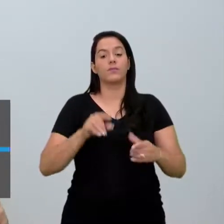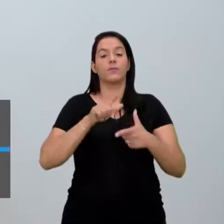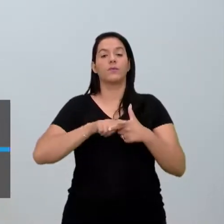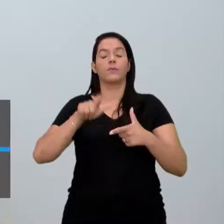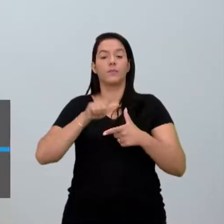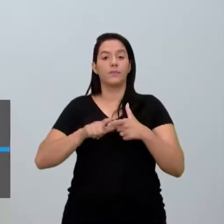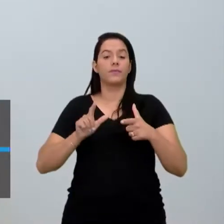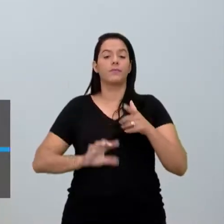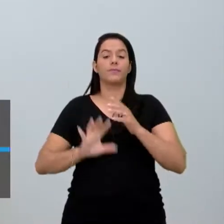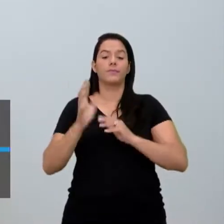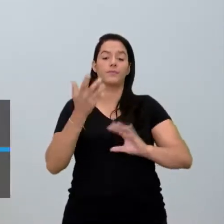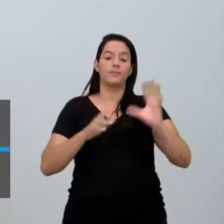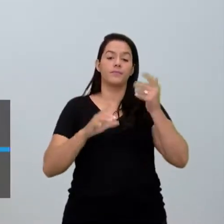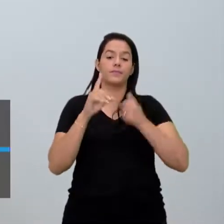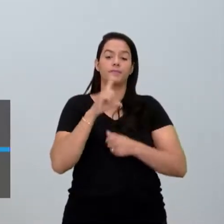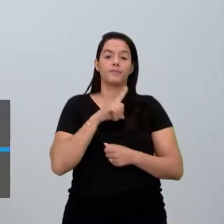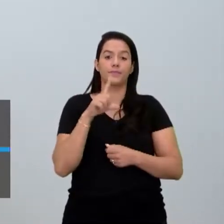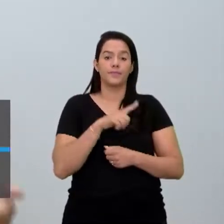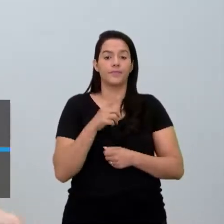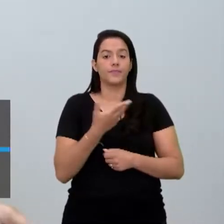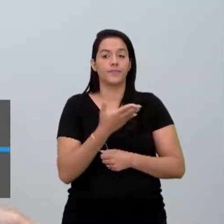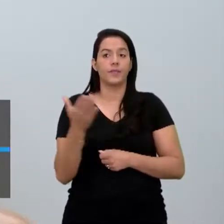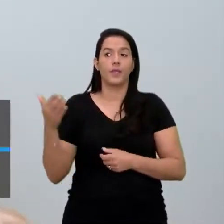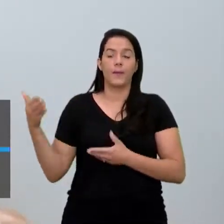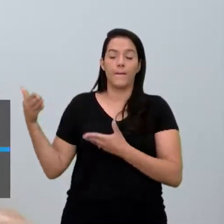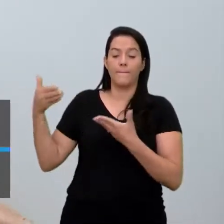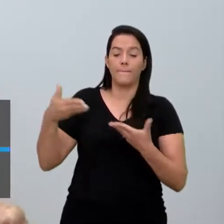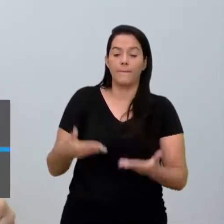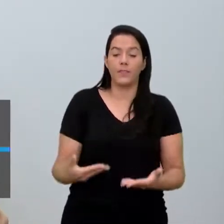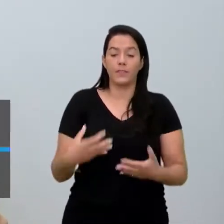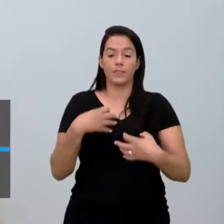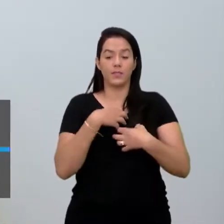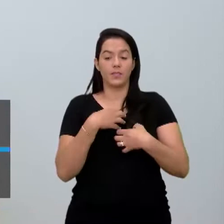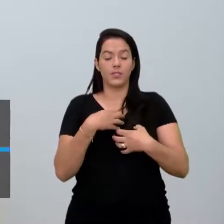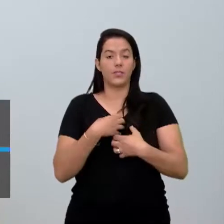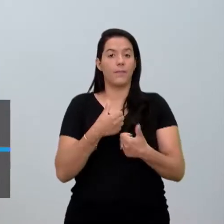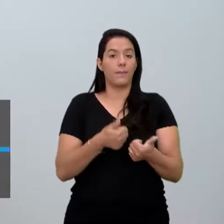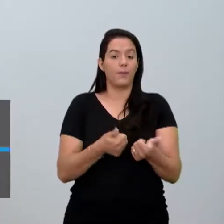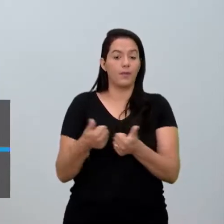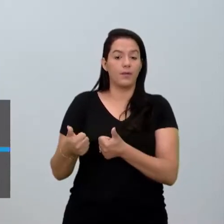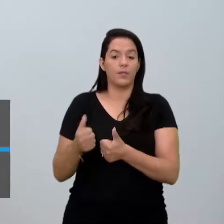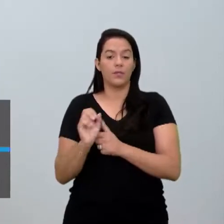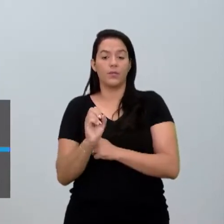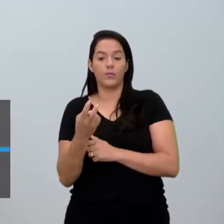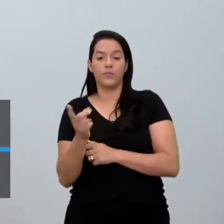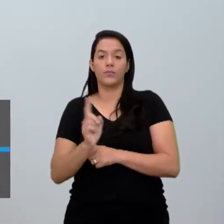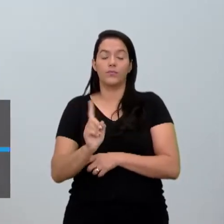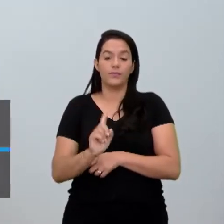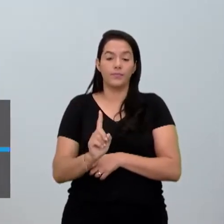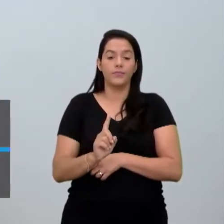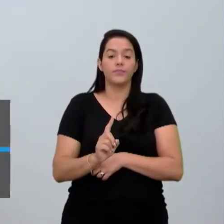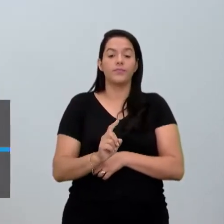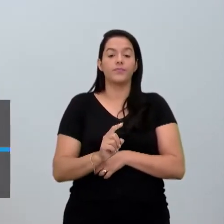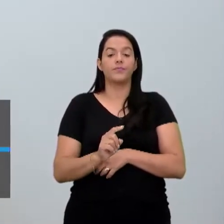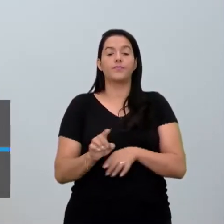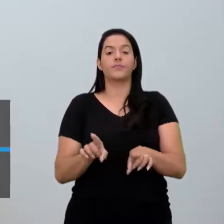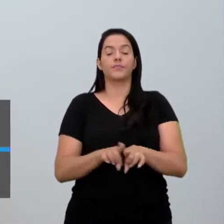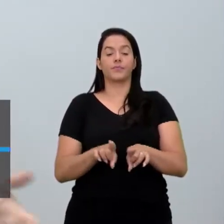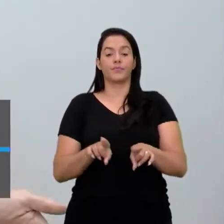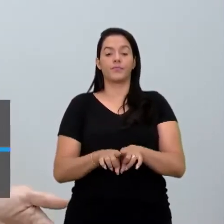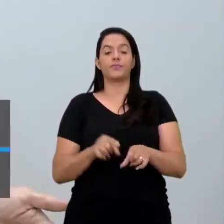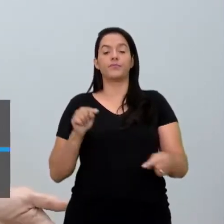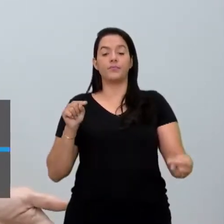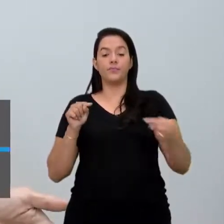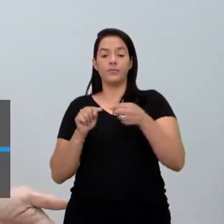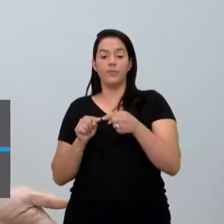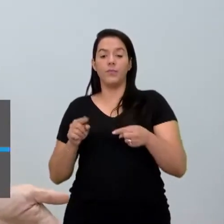também que muitas vezes ser bem-vindo ou não, quando você faz os pedidos aí, está